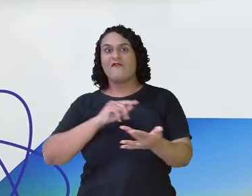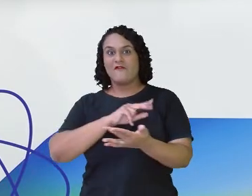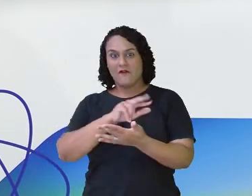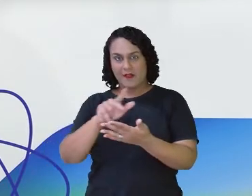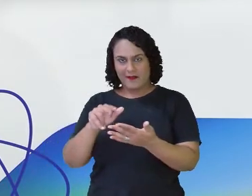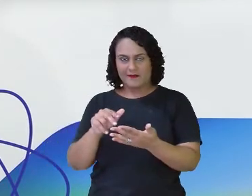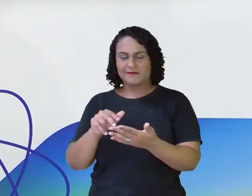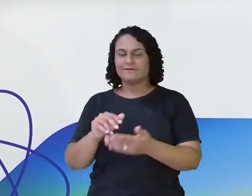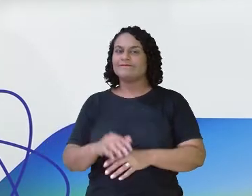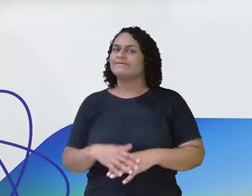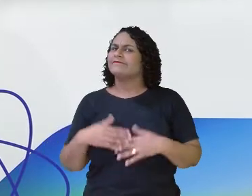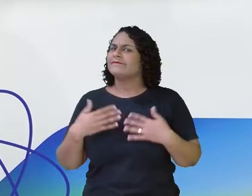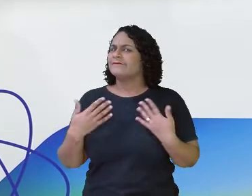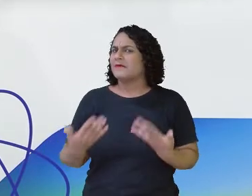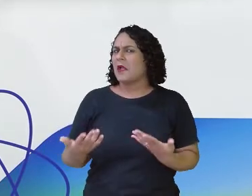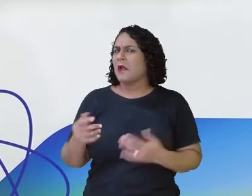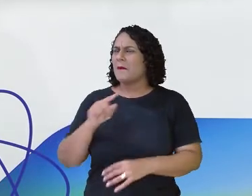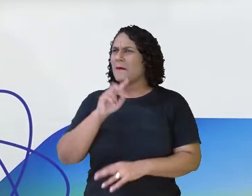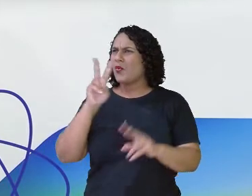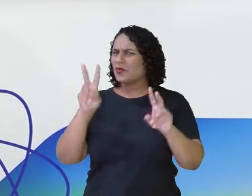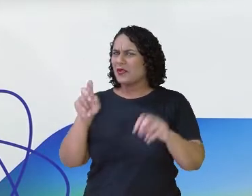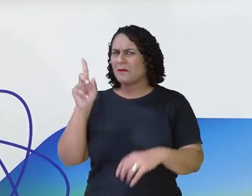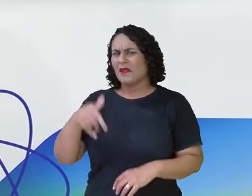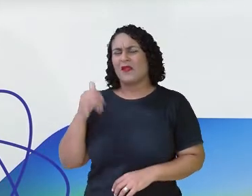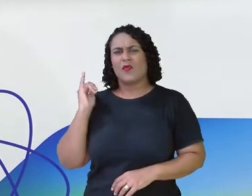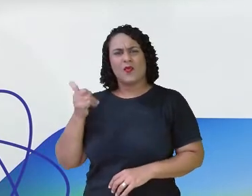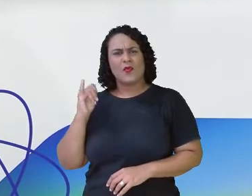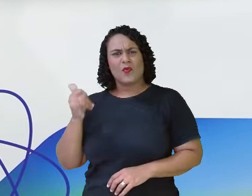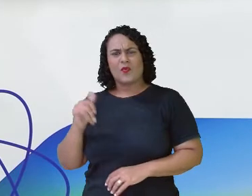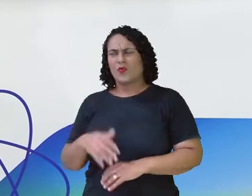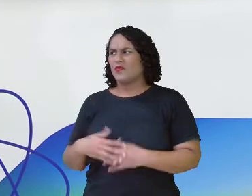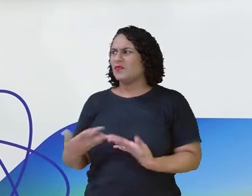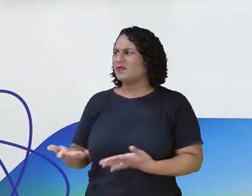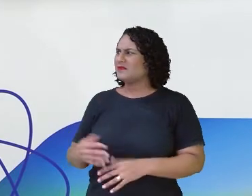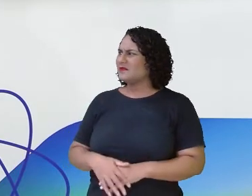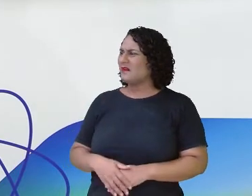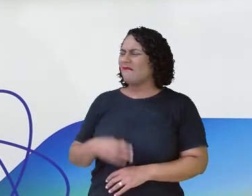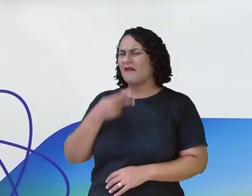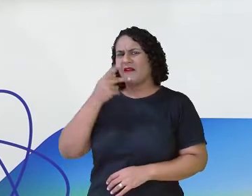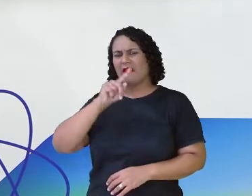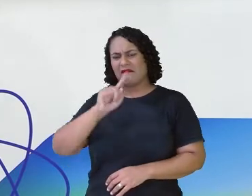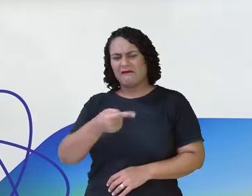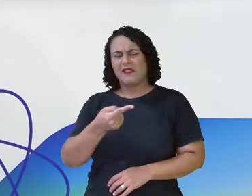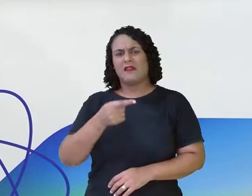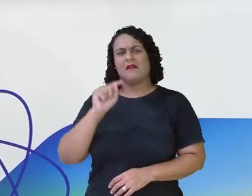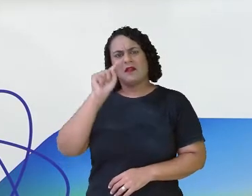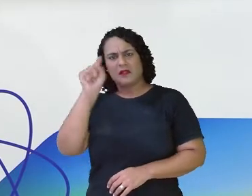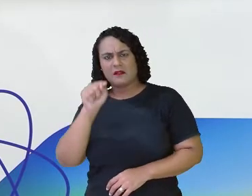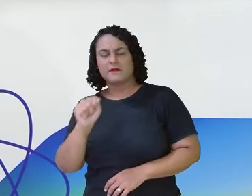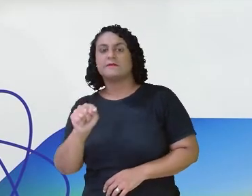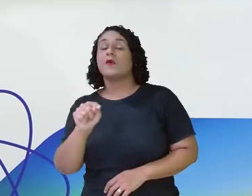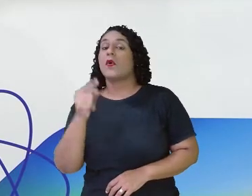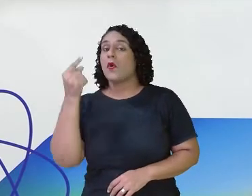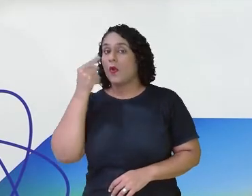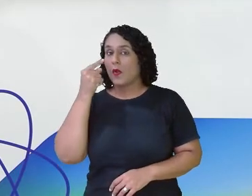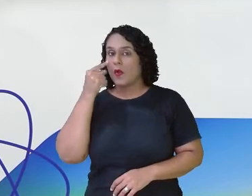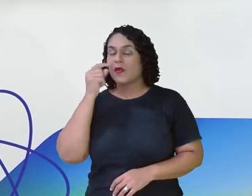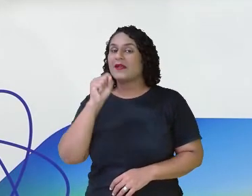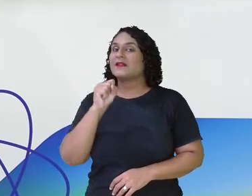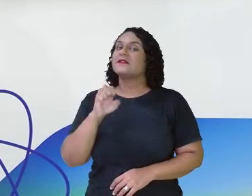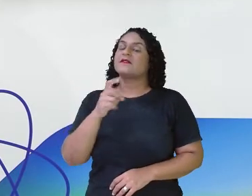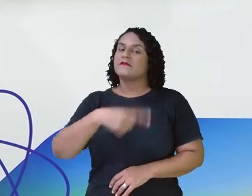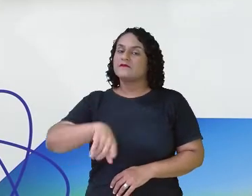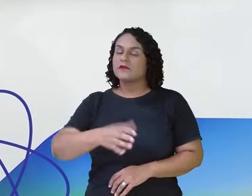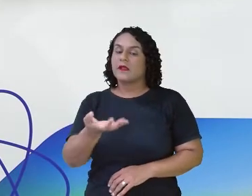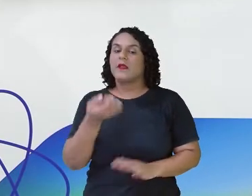pontuação. Ô, professora, mas o tema não é conto, lá vai a senhora puxar para vírgula, interrogação? Claro, meu amor, veja. Se você